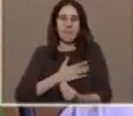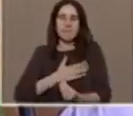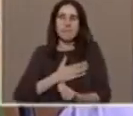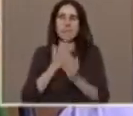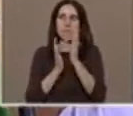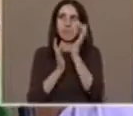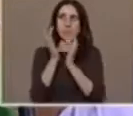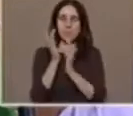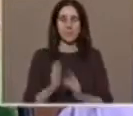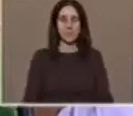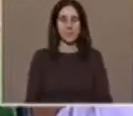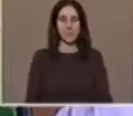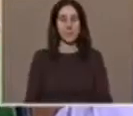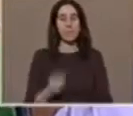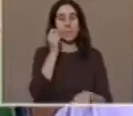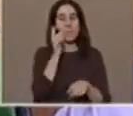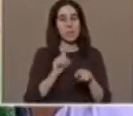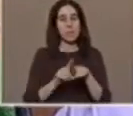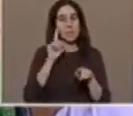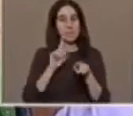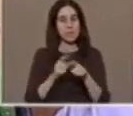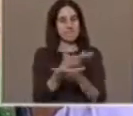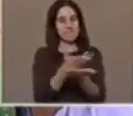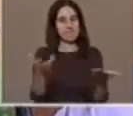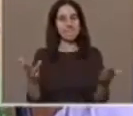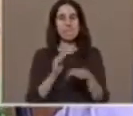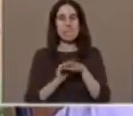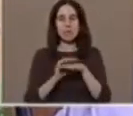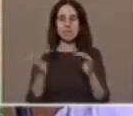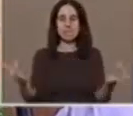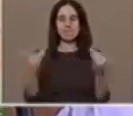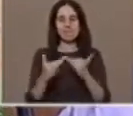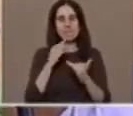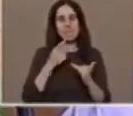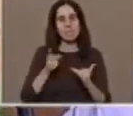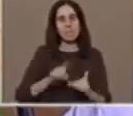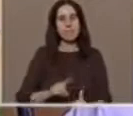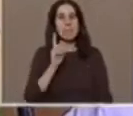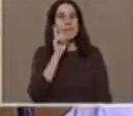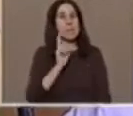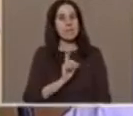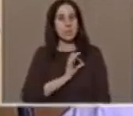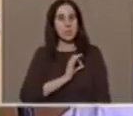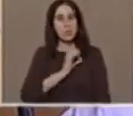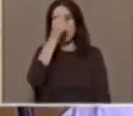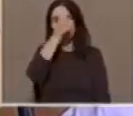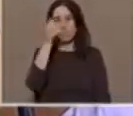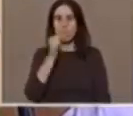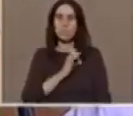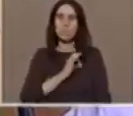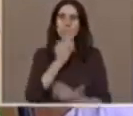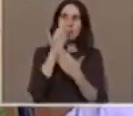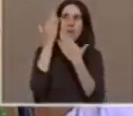Queridos irmãos e irmãs, reunimos-nos mais uma vez no dia do Senhor, domingo, para dar graças ao Senhor. Todos